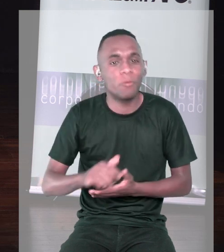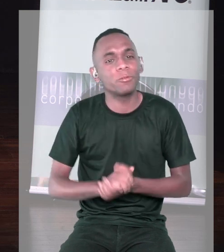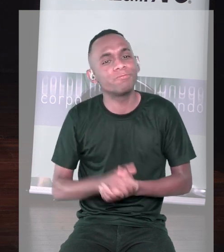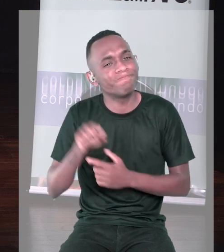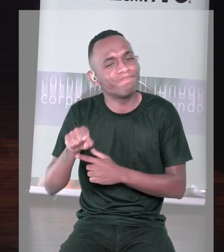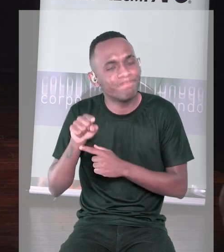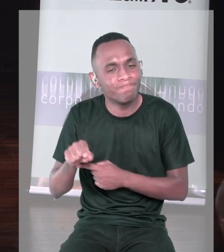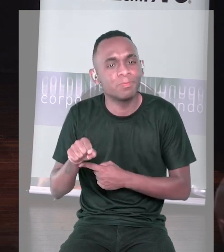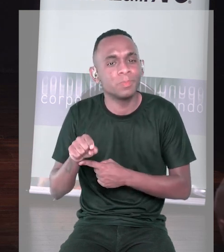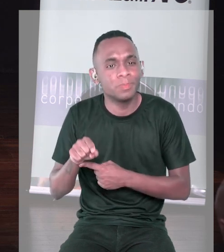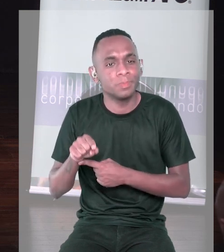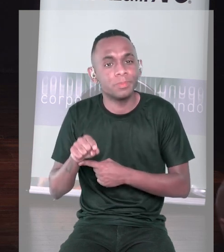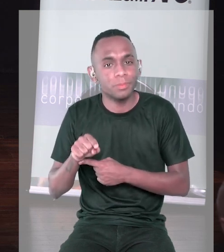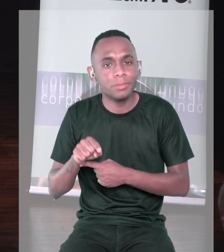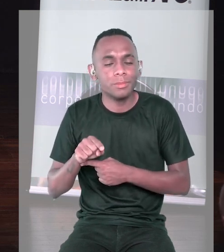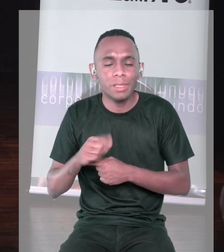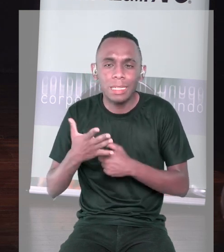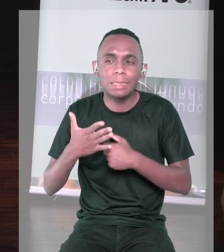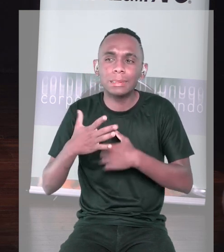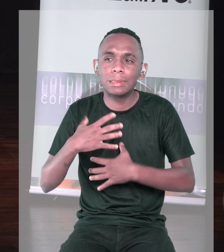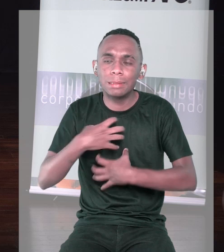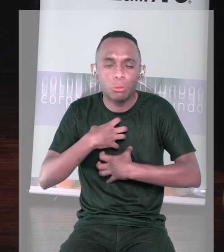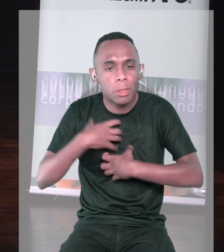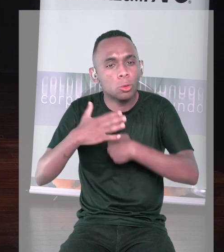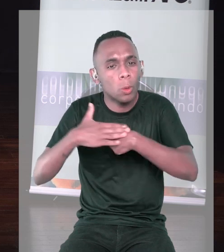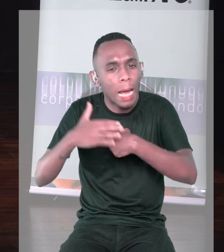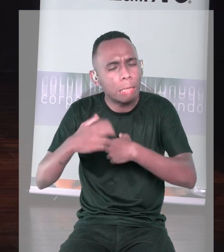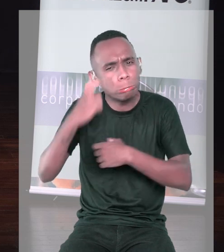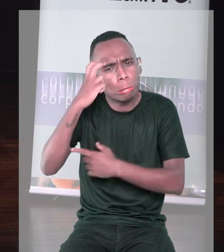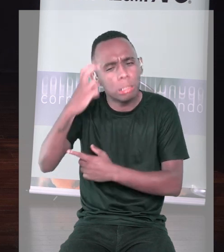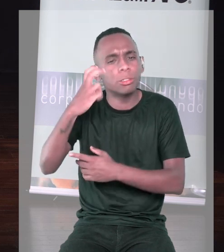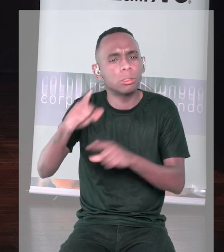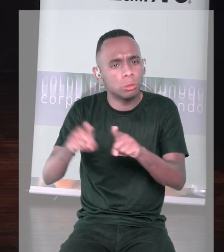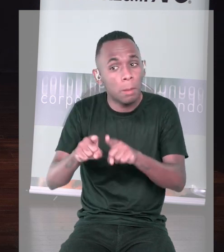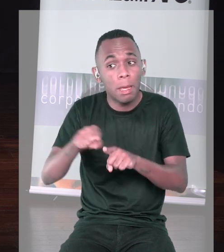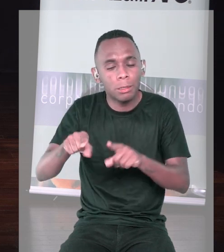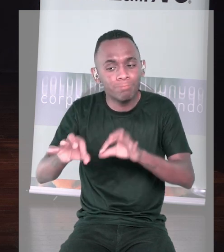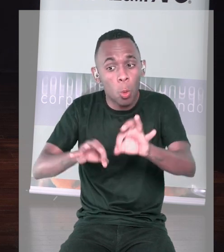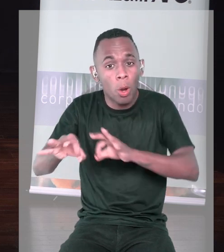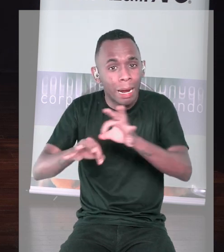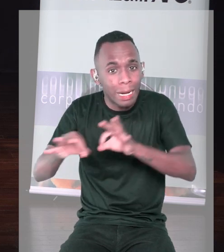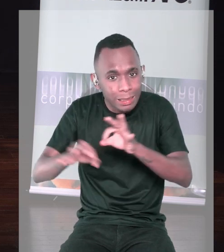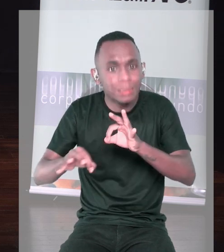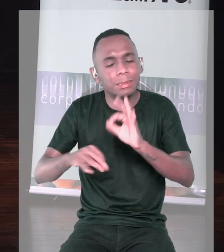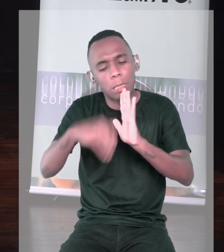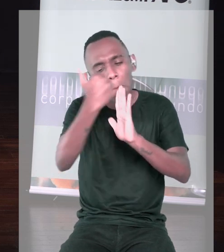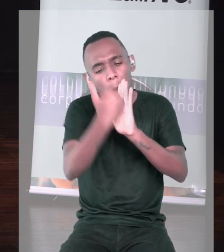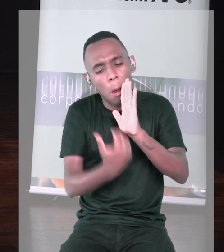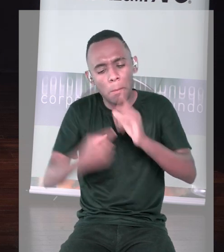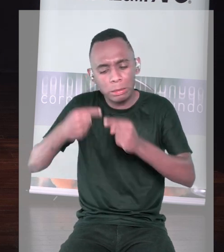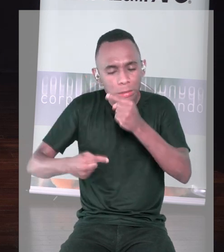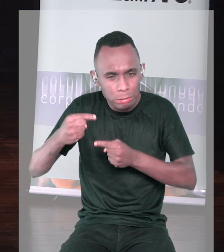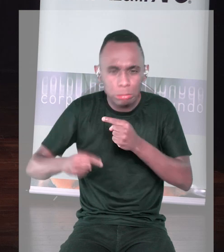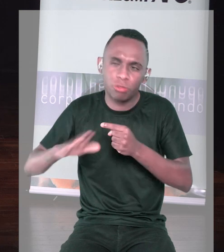vez, que de forma, ao mesmo tempo, tão afetiva e tão inteligente, articula